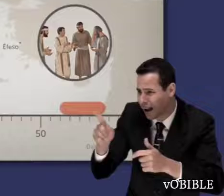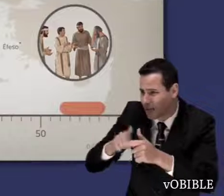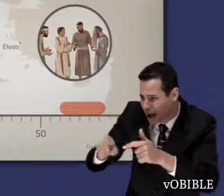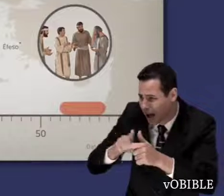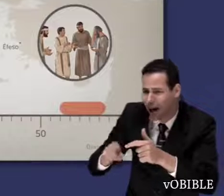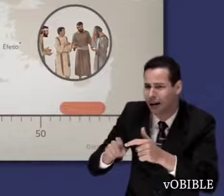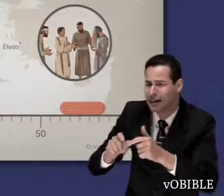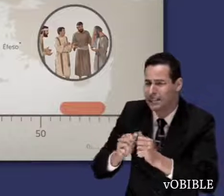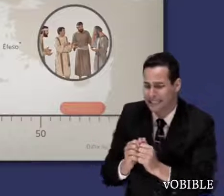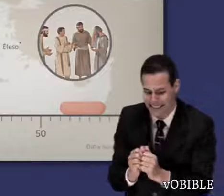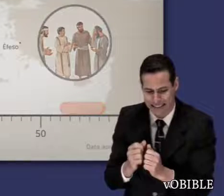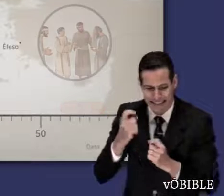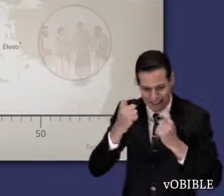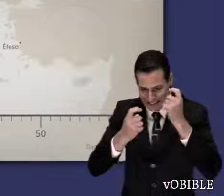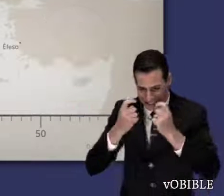congregação em Corinto.